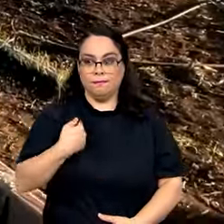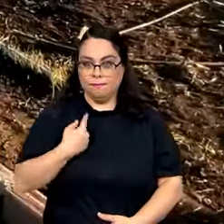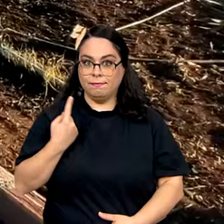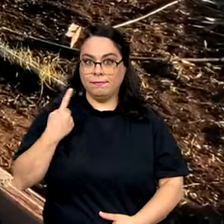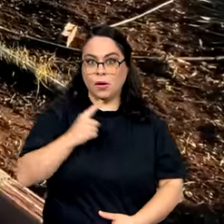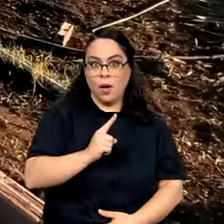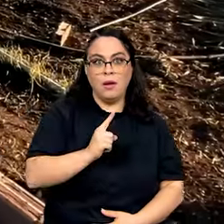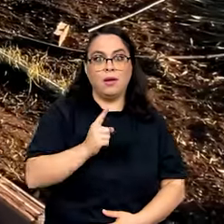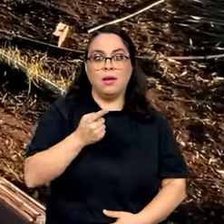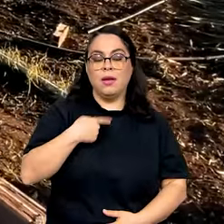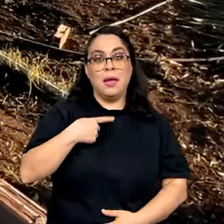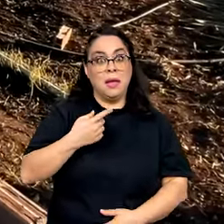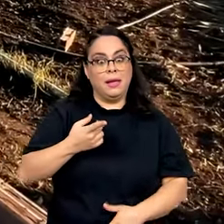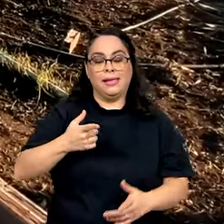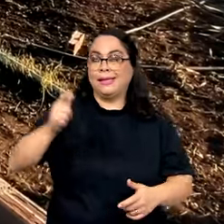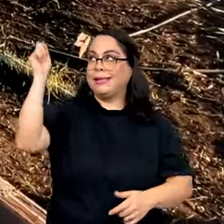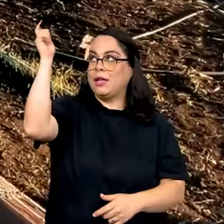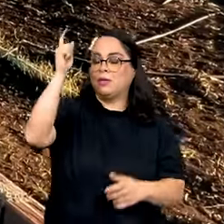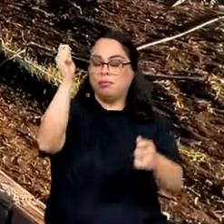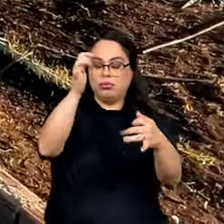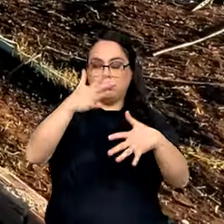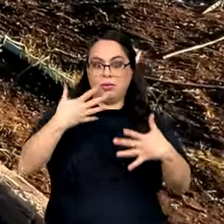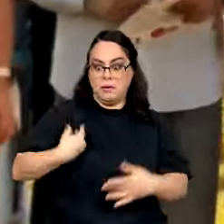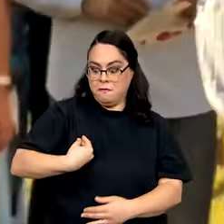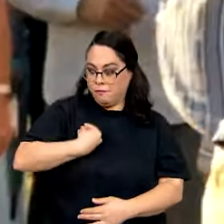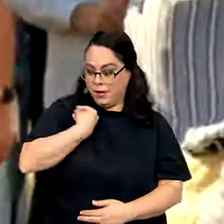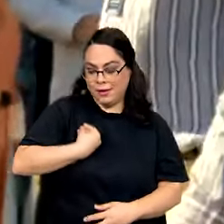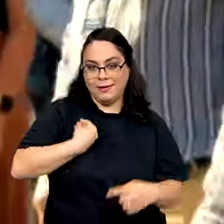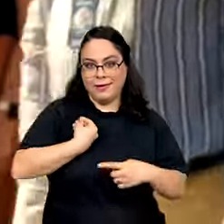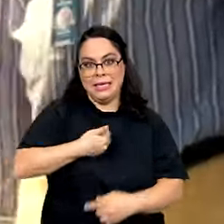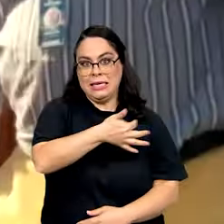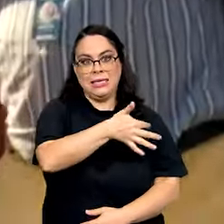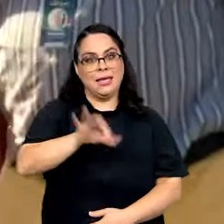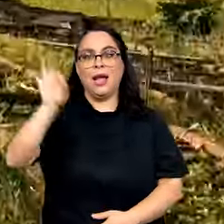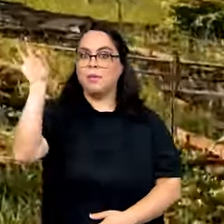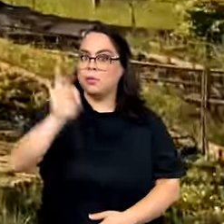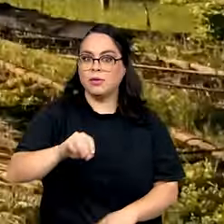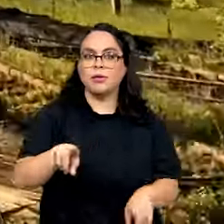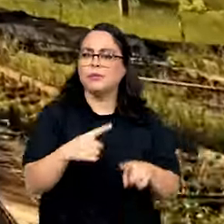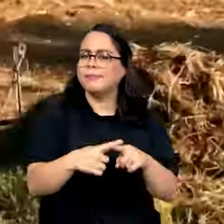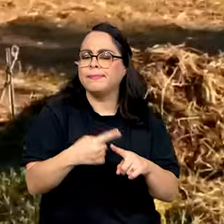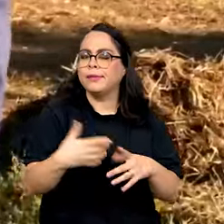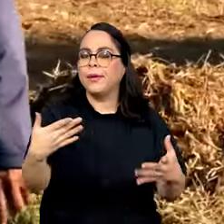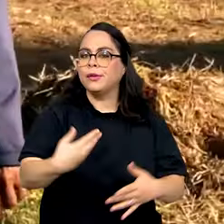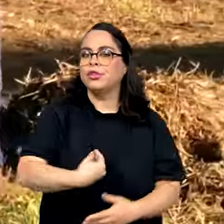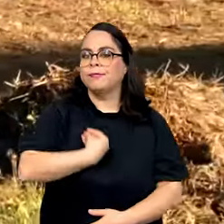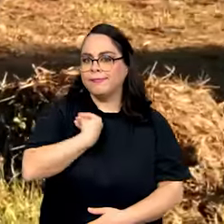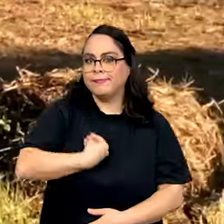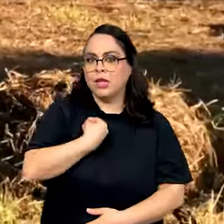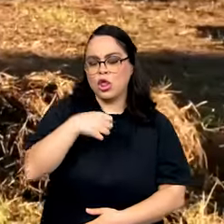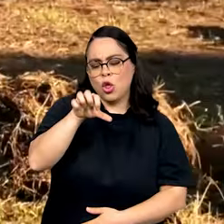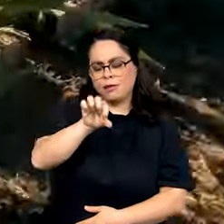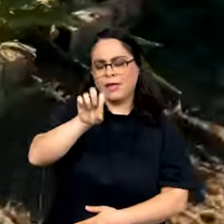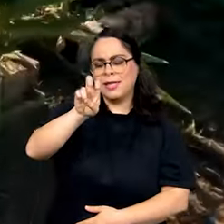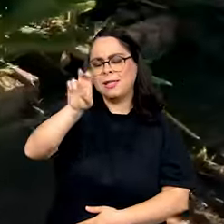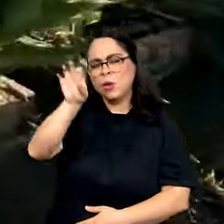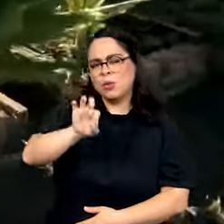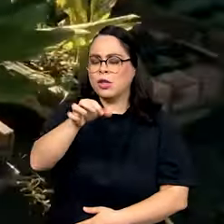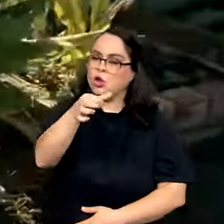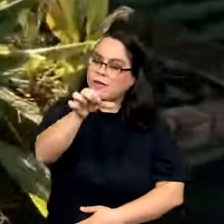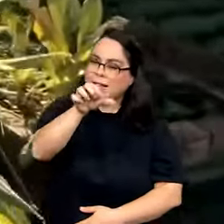hoje graças a Deus a melhoria de vida aqui veio 100% entendeu porque hoje tem acho que